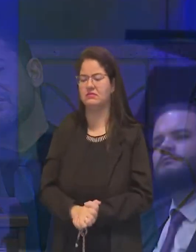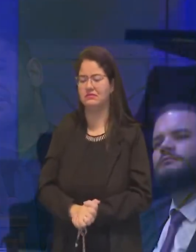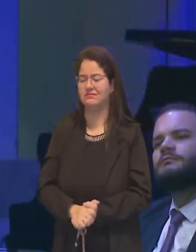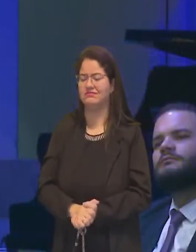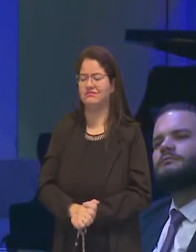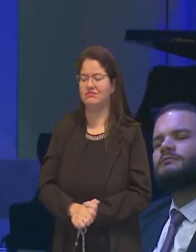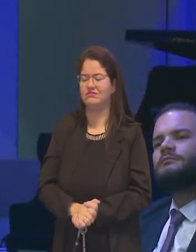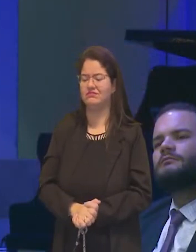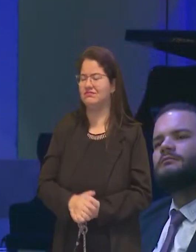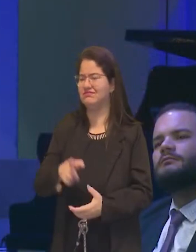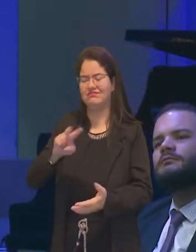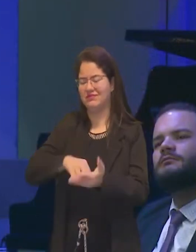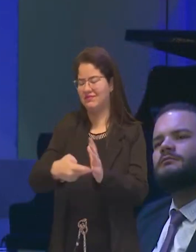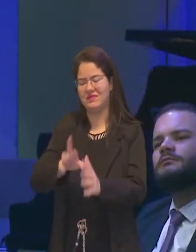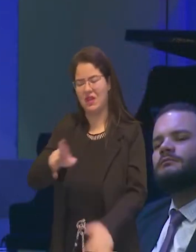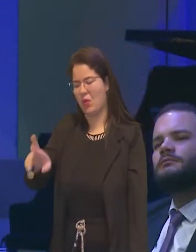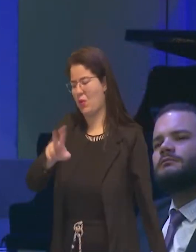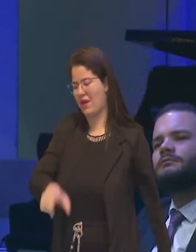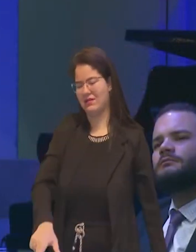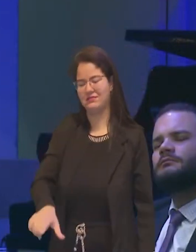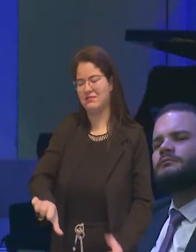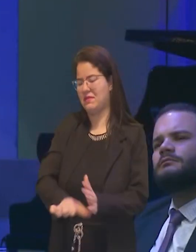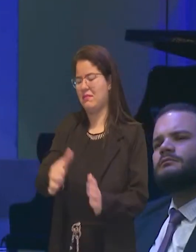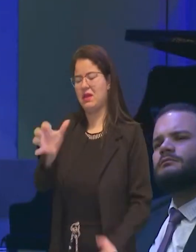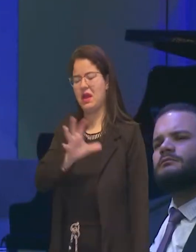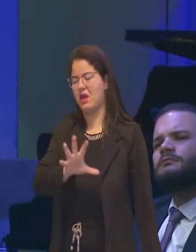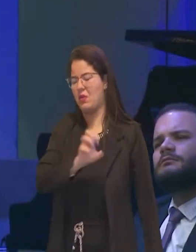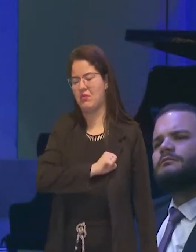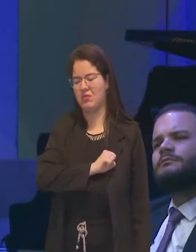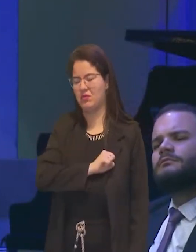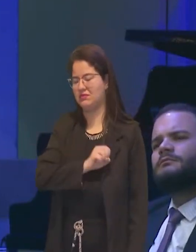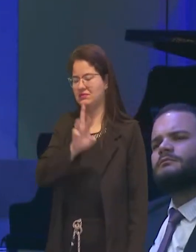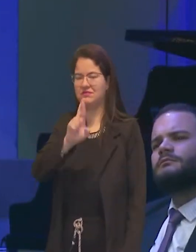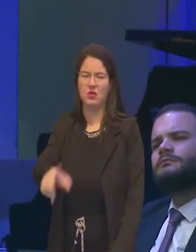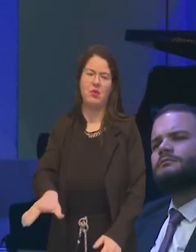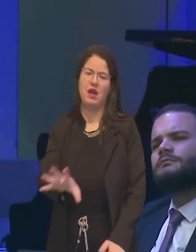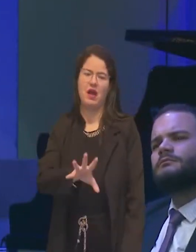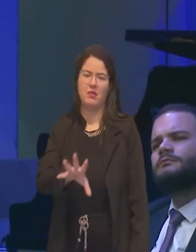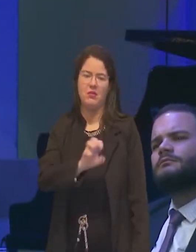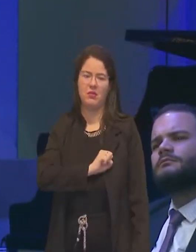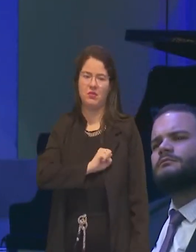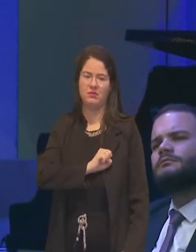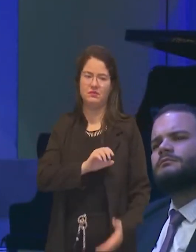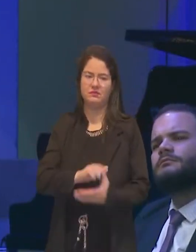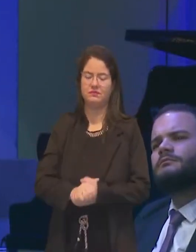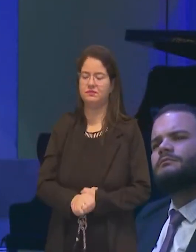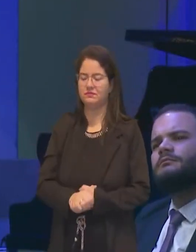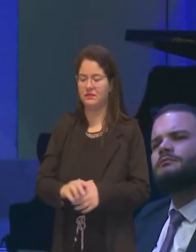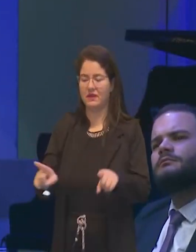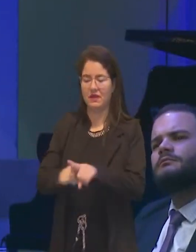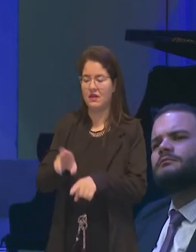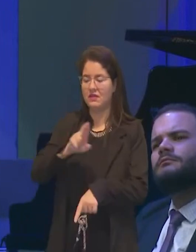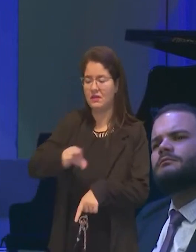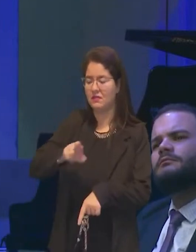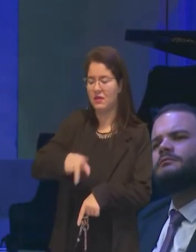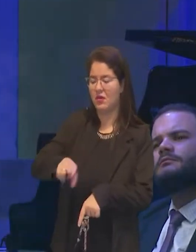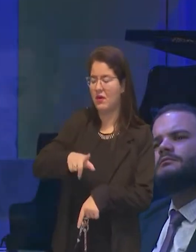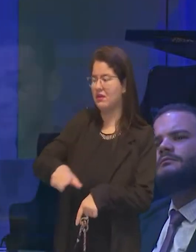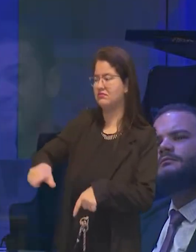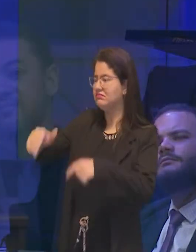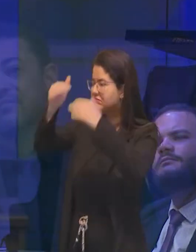Isso não é o primeiro amor. Isso não é nem amor. E também não é temor, irmãos, não